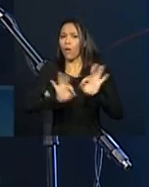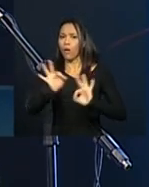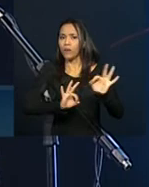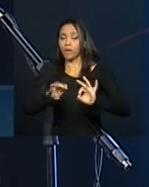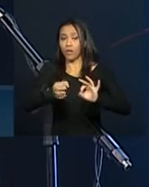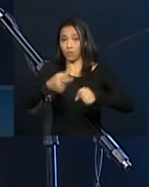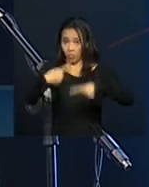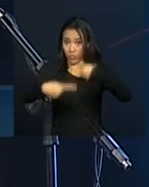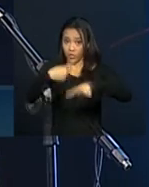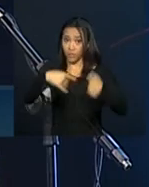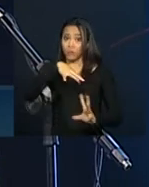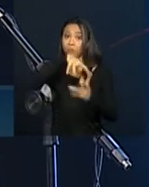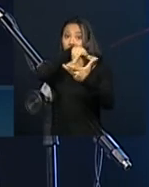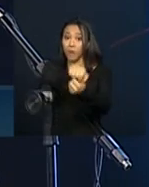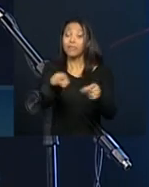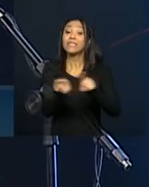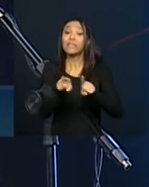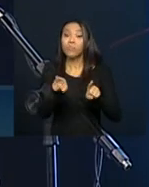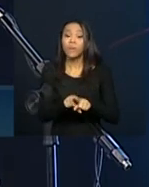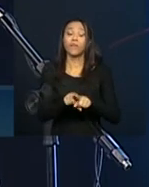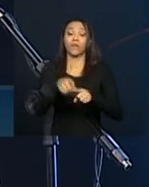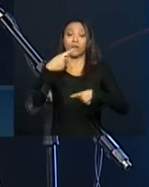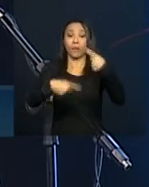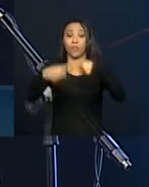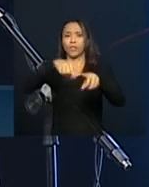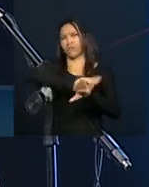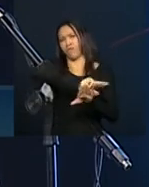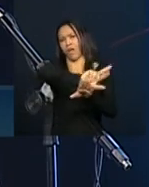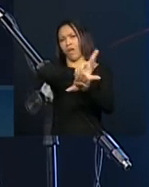da política global e da política de muitos países.